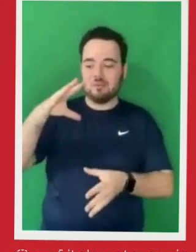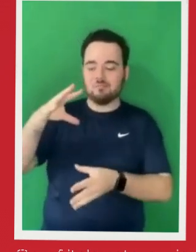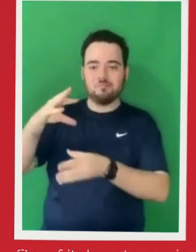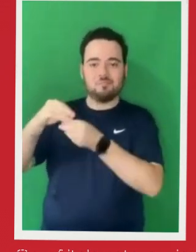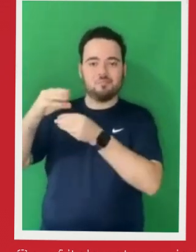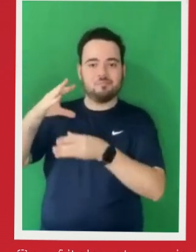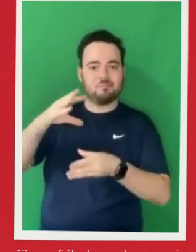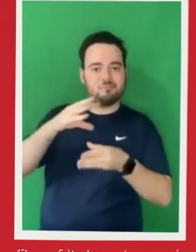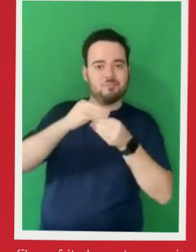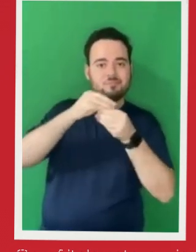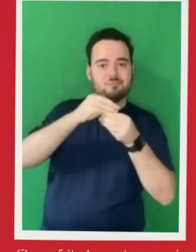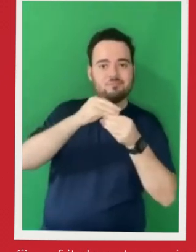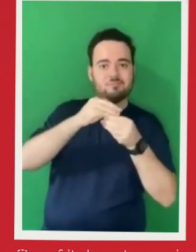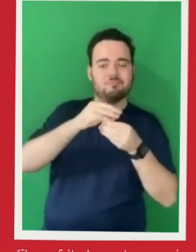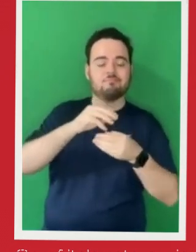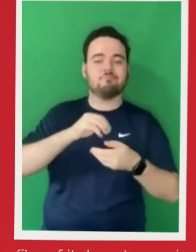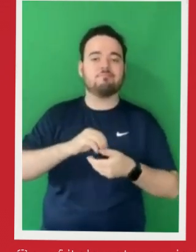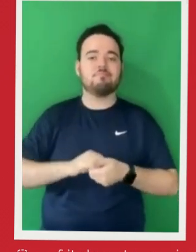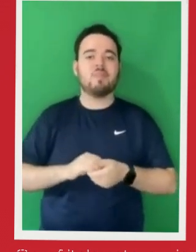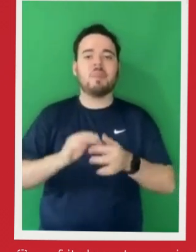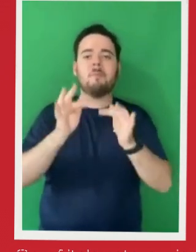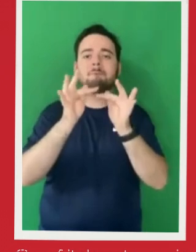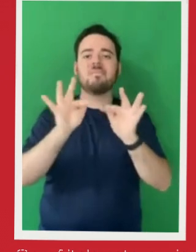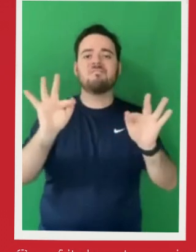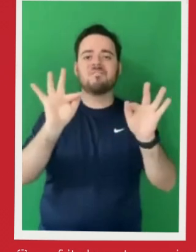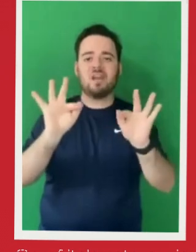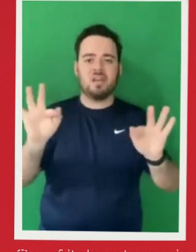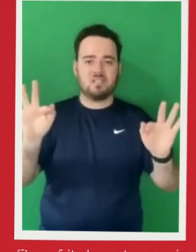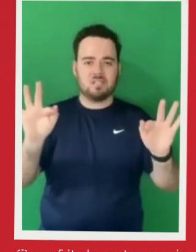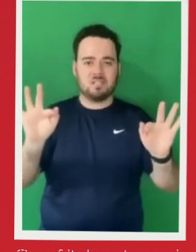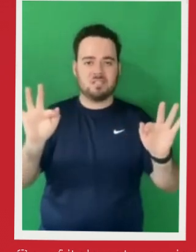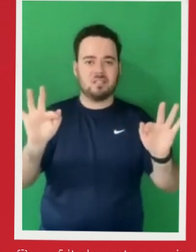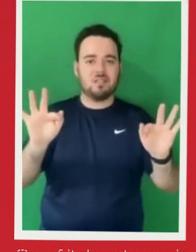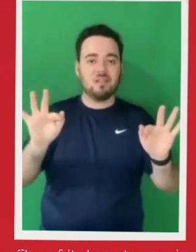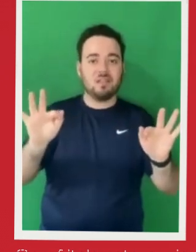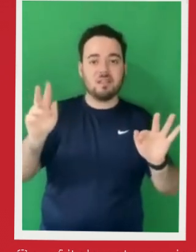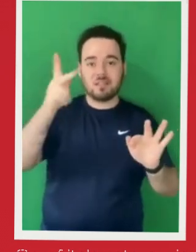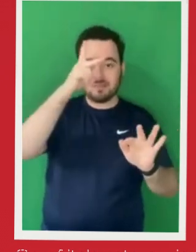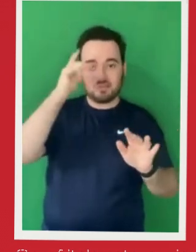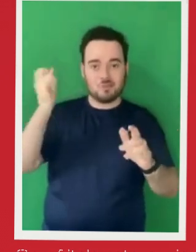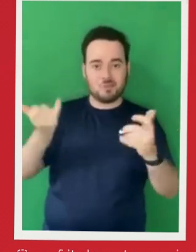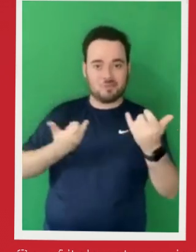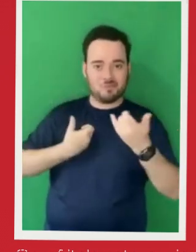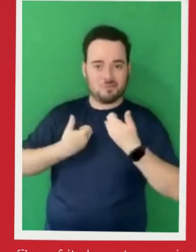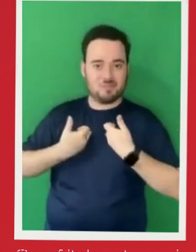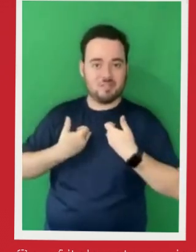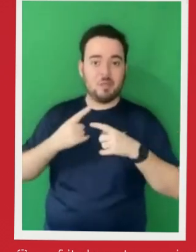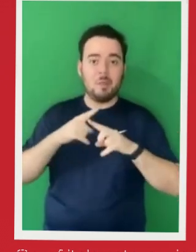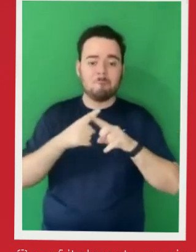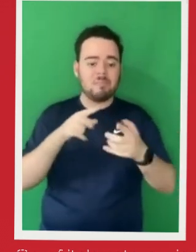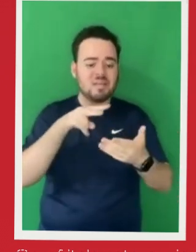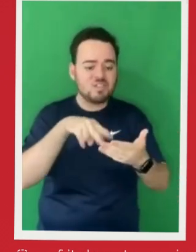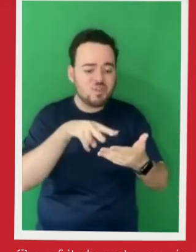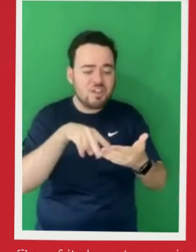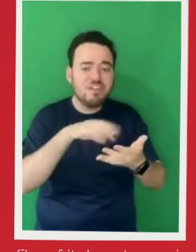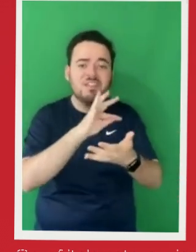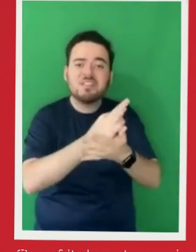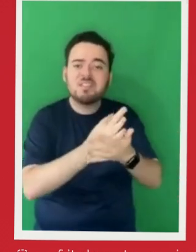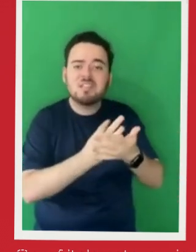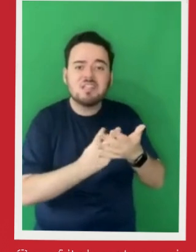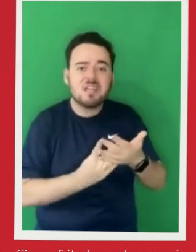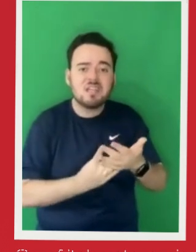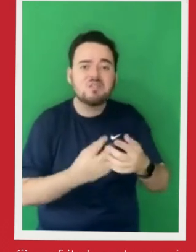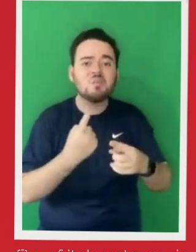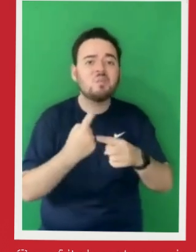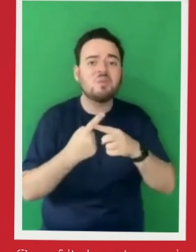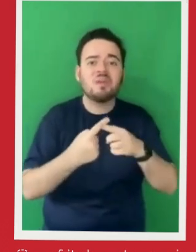redução disso. Uma frase muito comum que eu escuto das pessoas é dizer assim: mas eu li esse